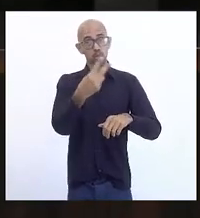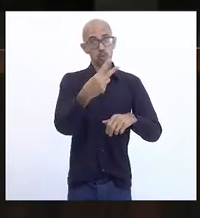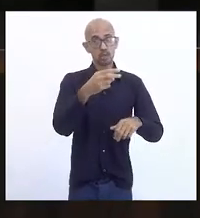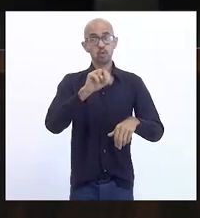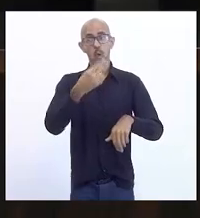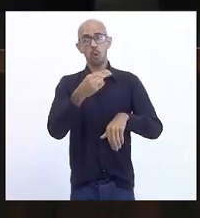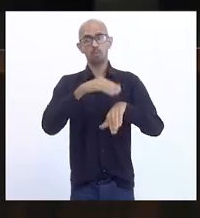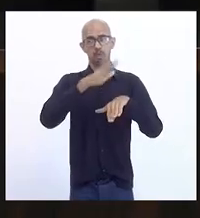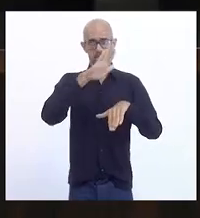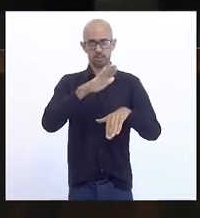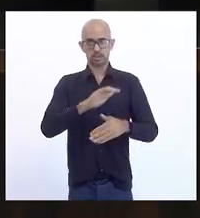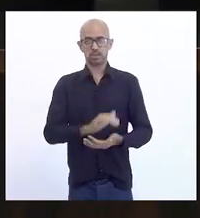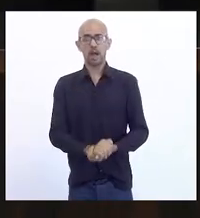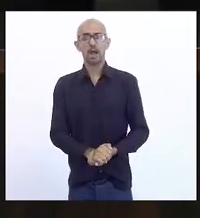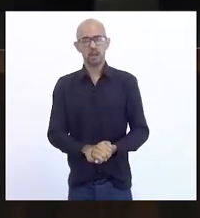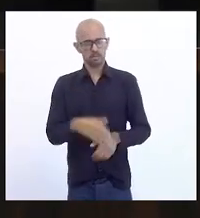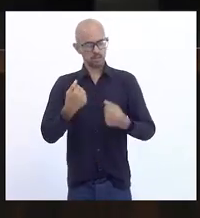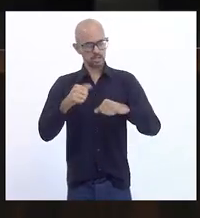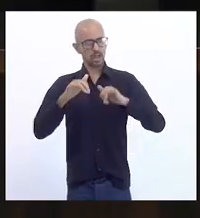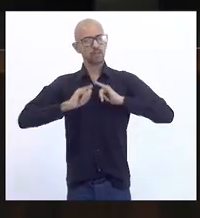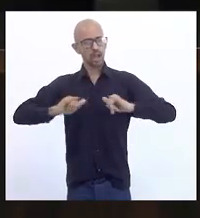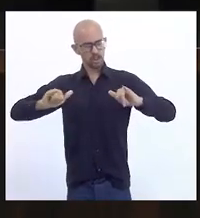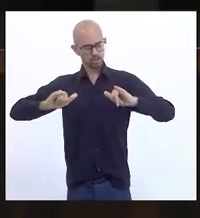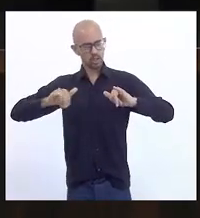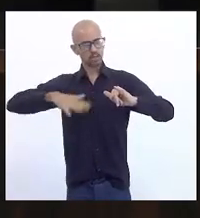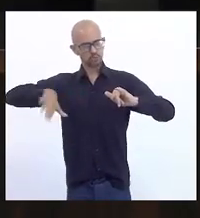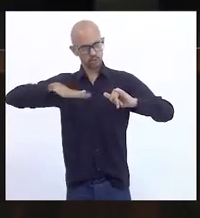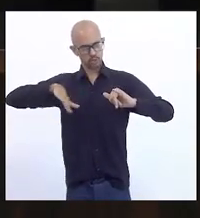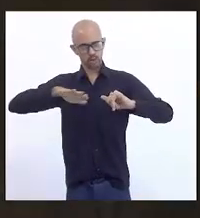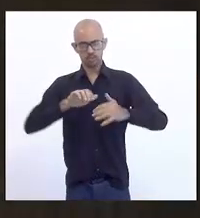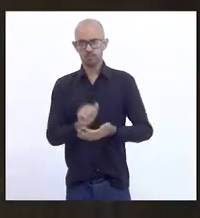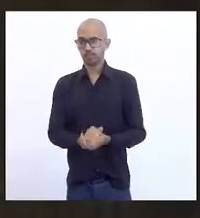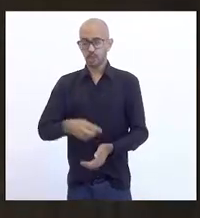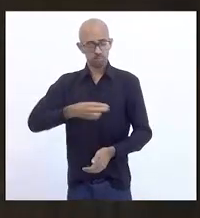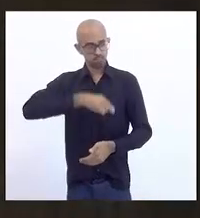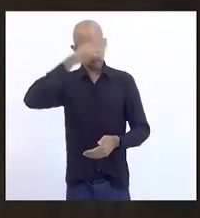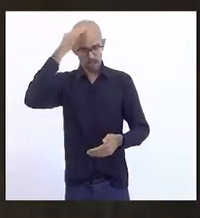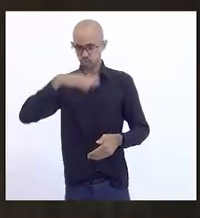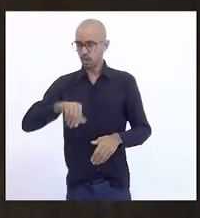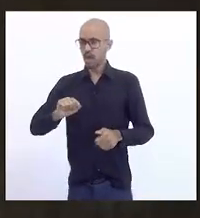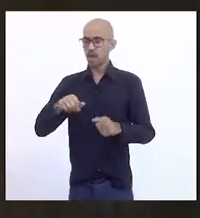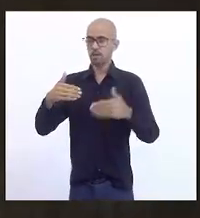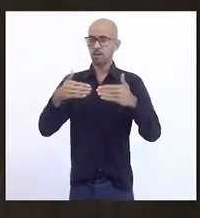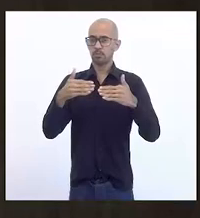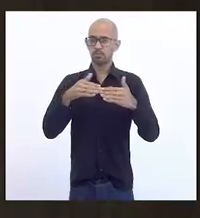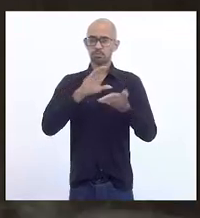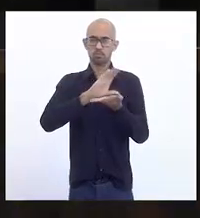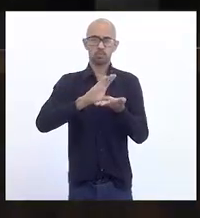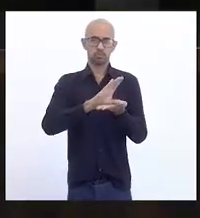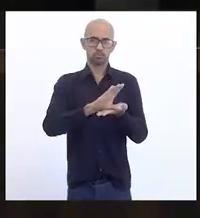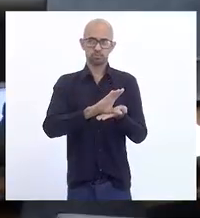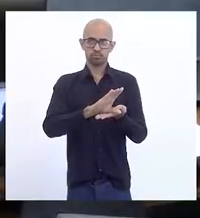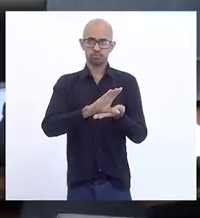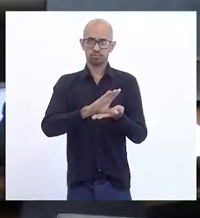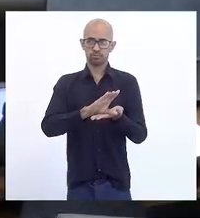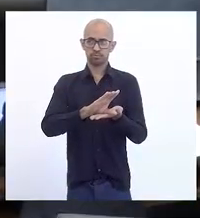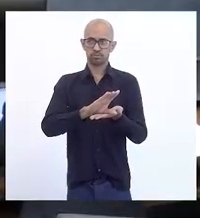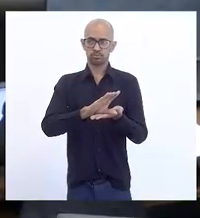porque cheguei a falar com alguns parlamentares. Deputado Márcio. Senhor presidente, parecer é pela constitucionalidade. Senhor